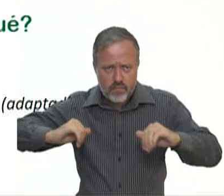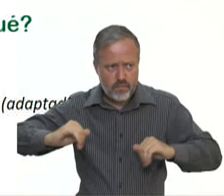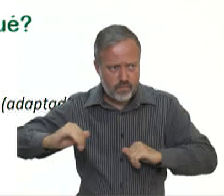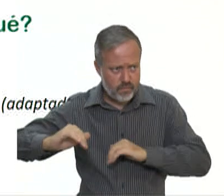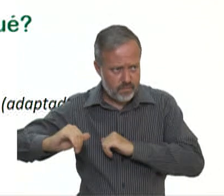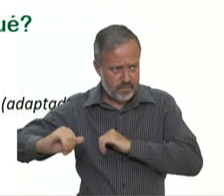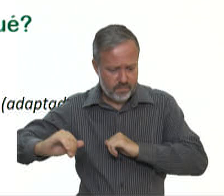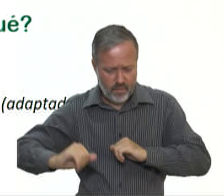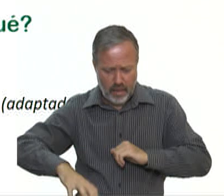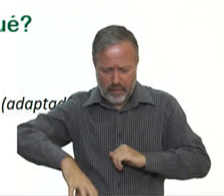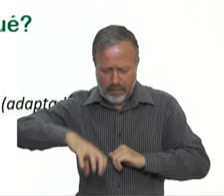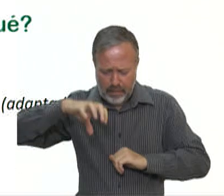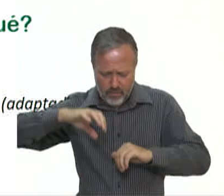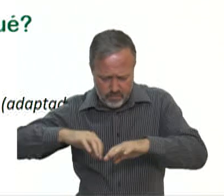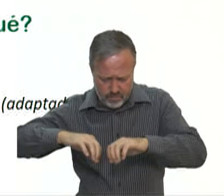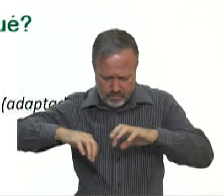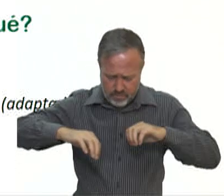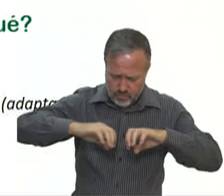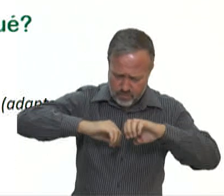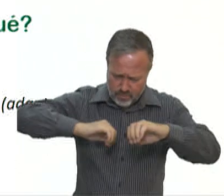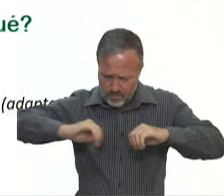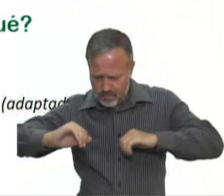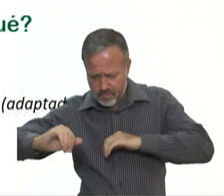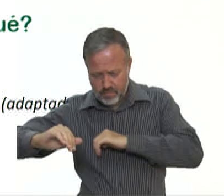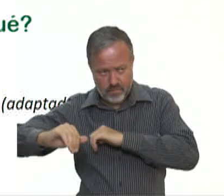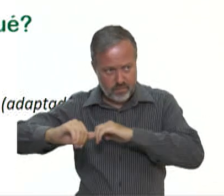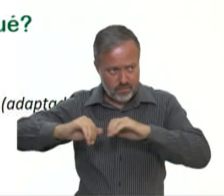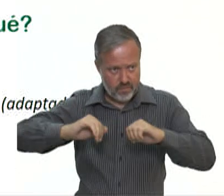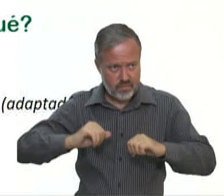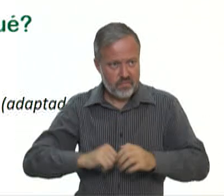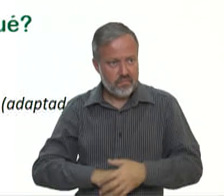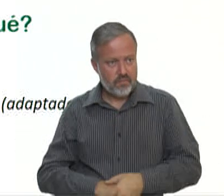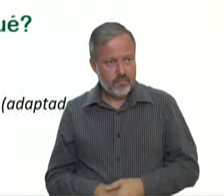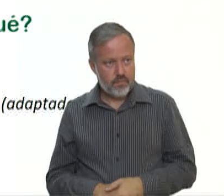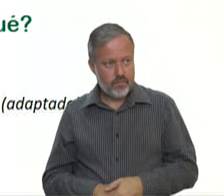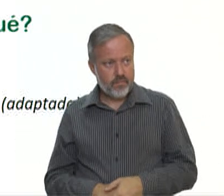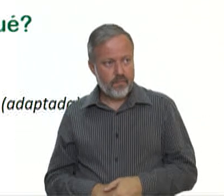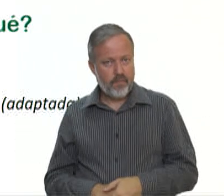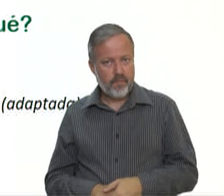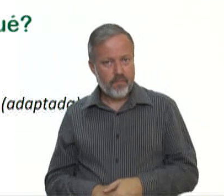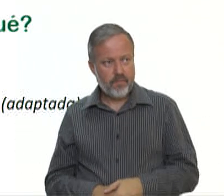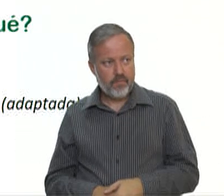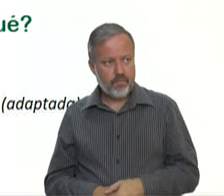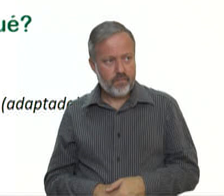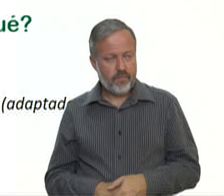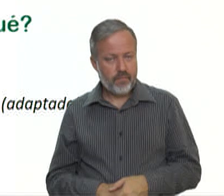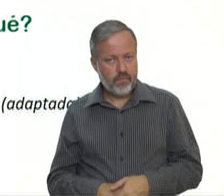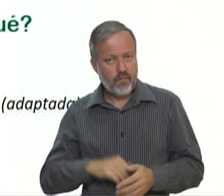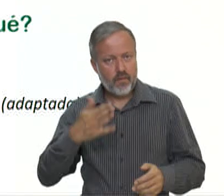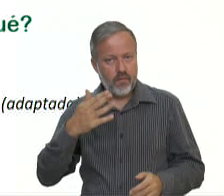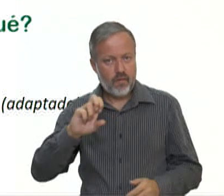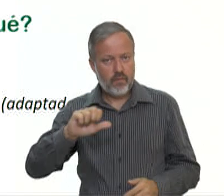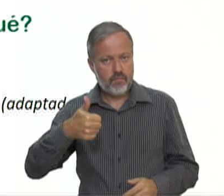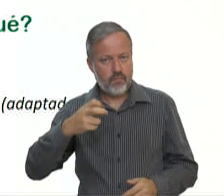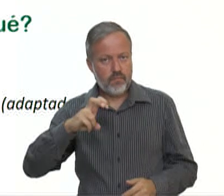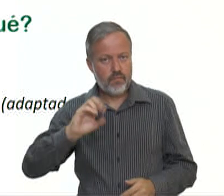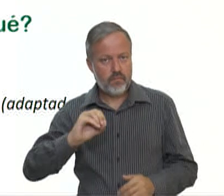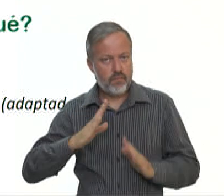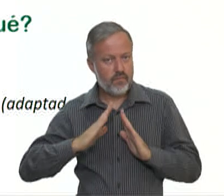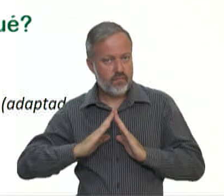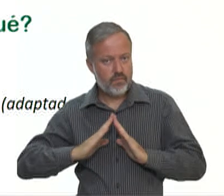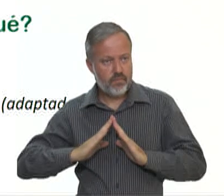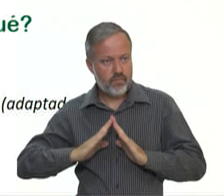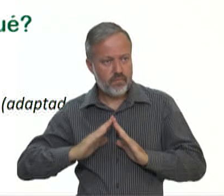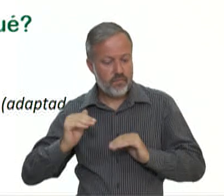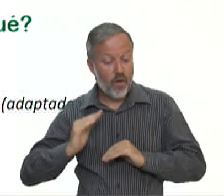eles desenterraram ali, naquela região, que a gente já vai ver qual, 150 templos, mais de 150 templos, que